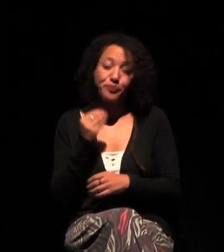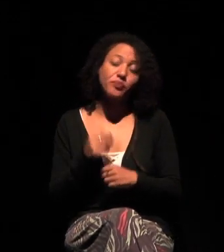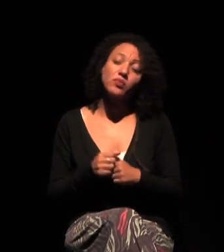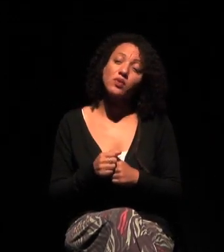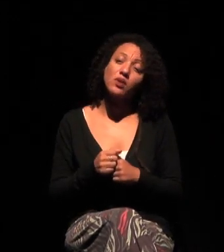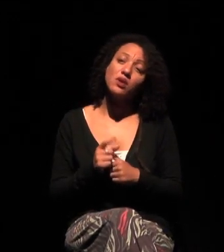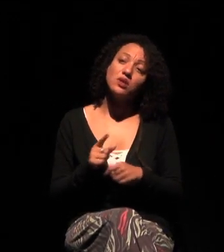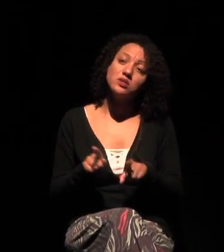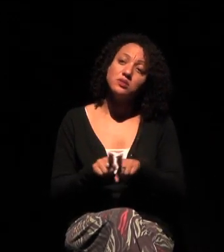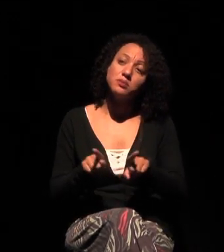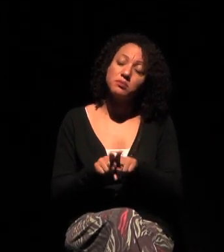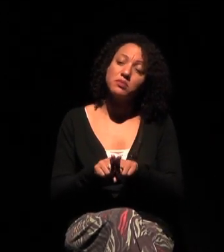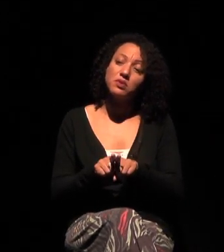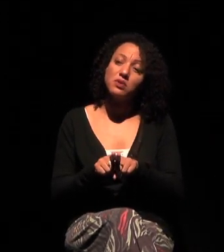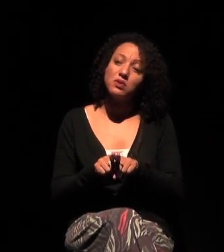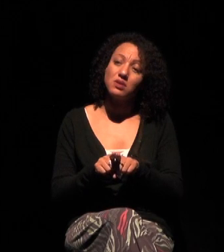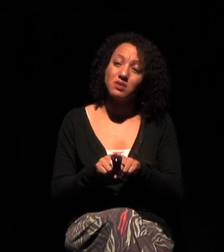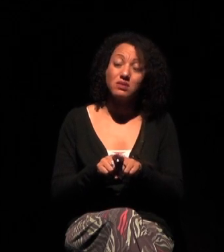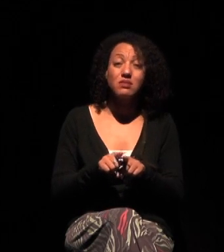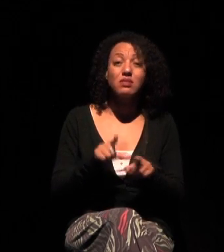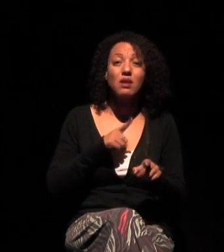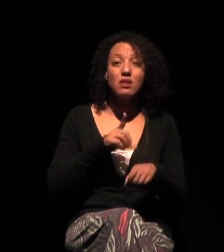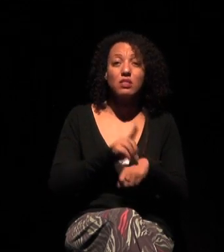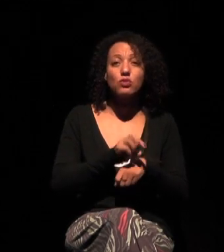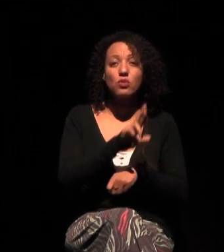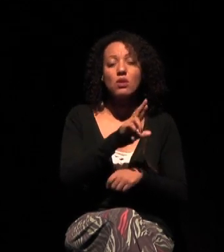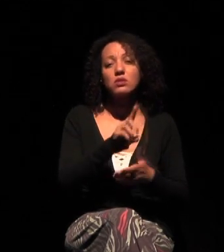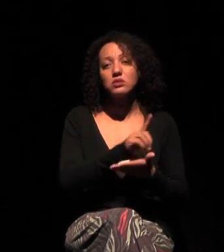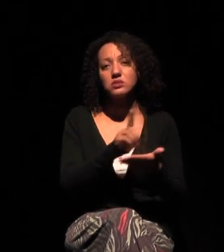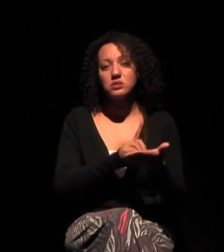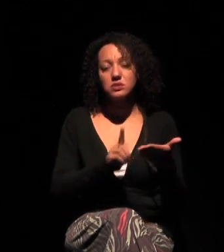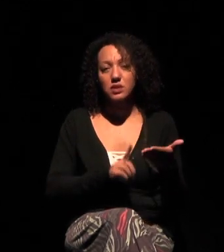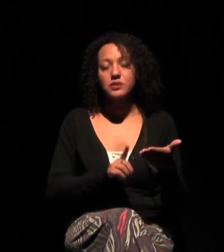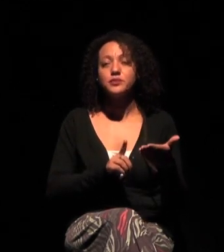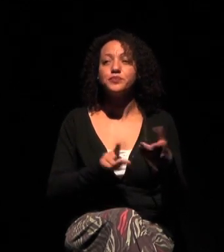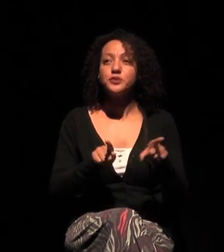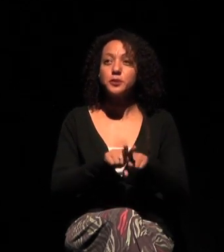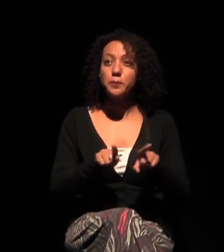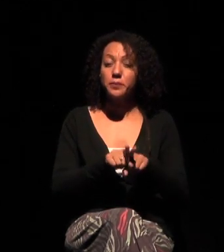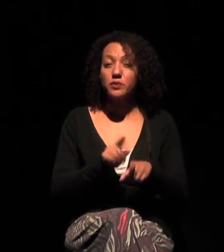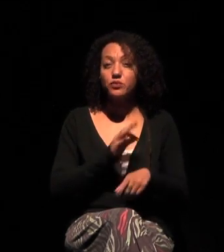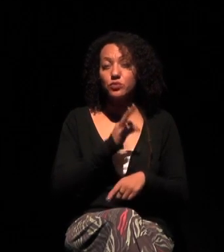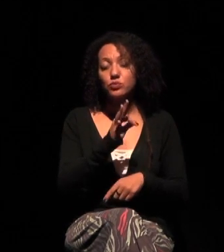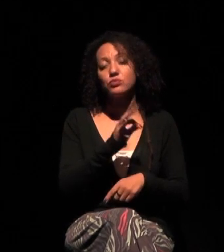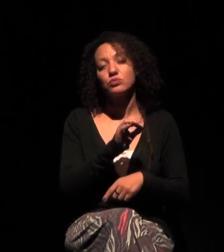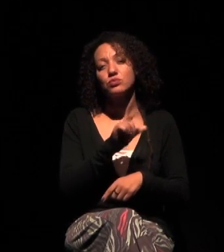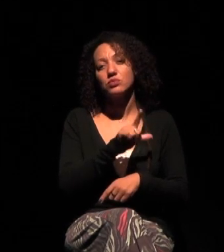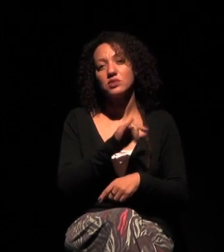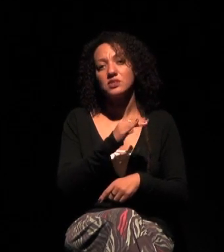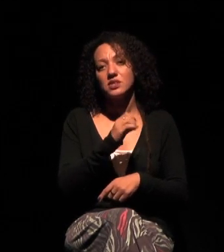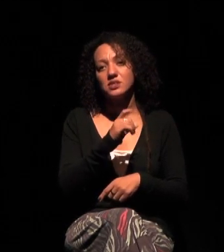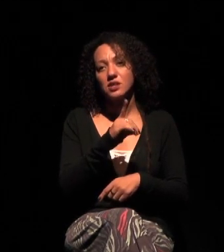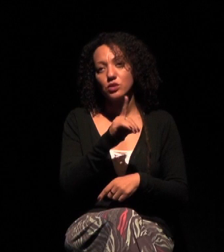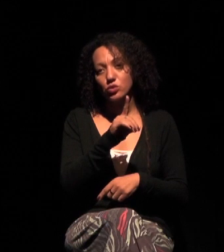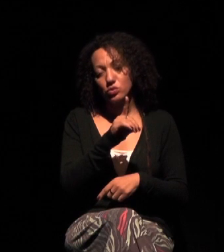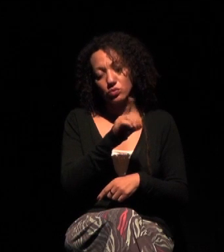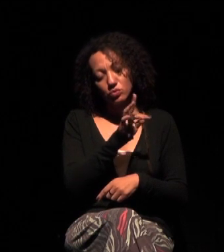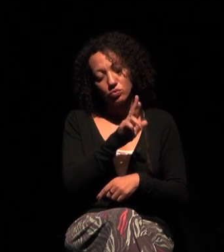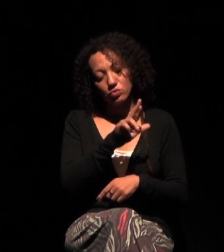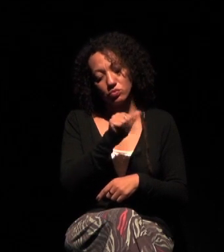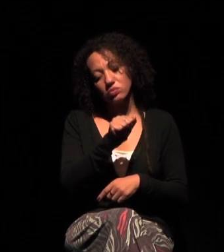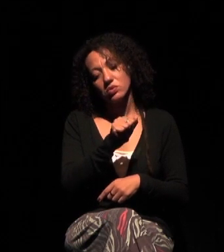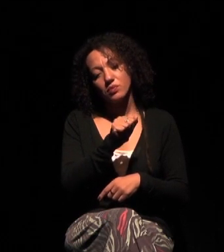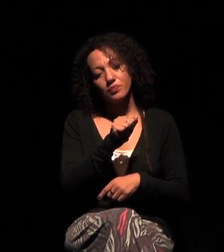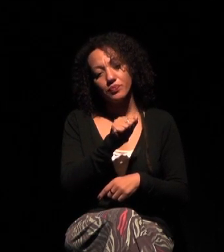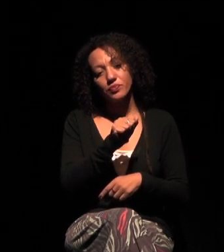instalado nas nossas instruções um doutoramento em design estamos a trabalhar com a licenciatura em design de comunicação não